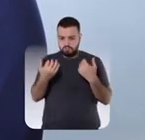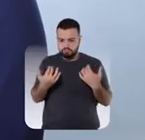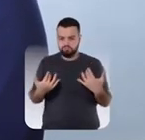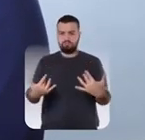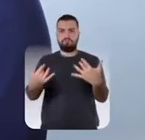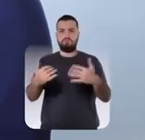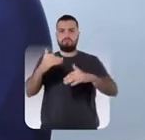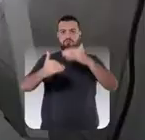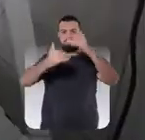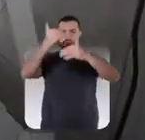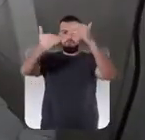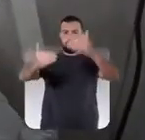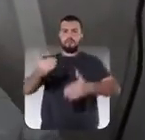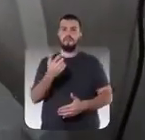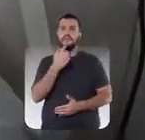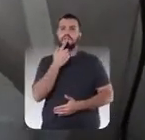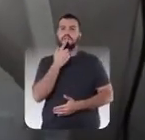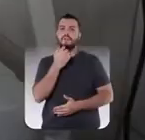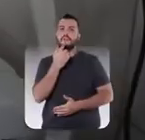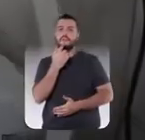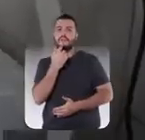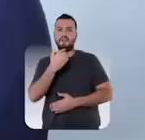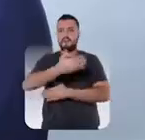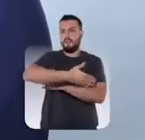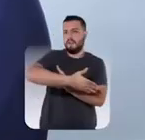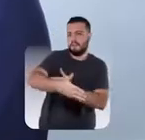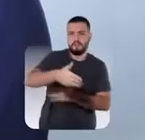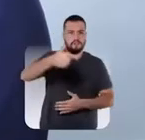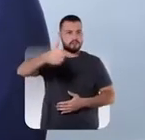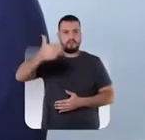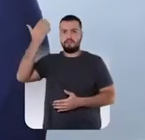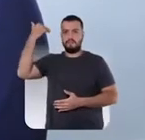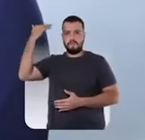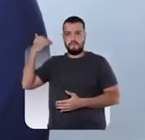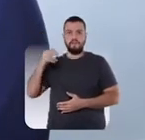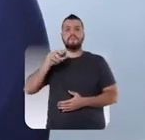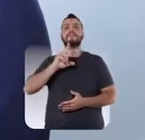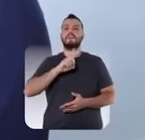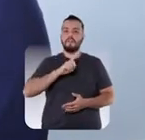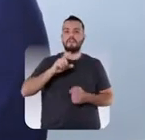Urgente, evoluindo a sala vermelha, coisa que não tínhamos. Um exemplo é o